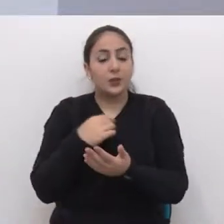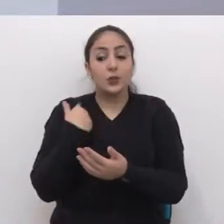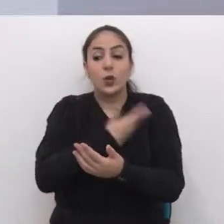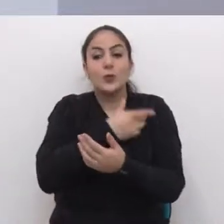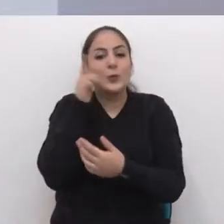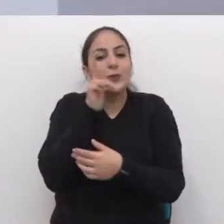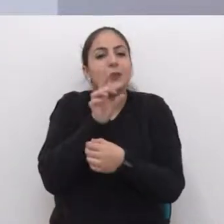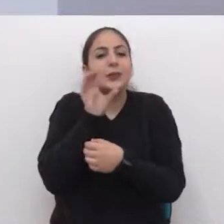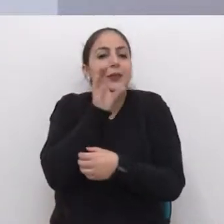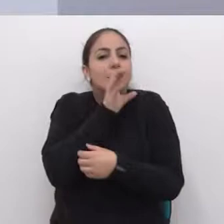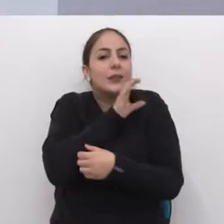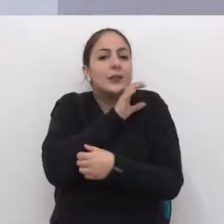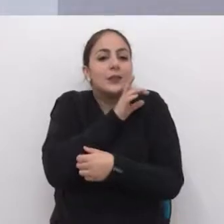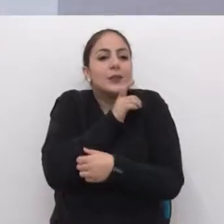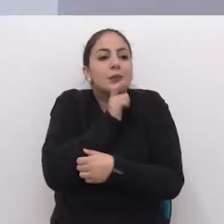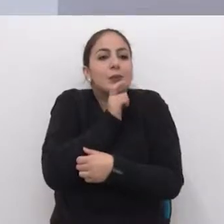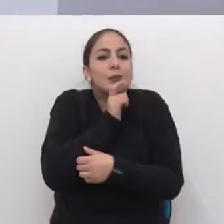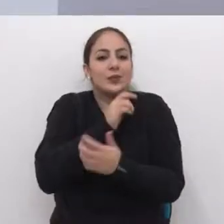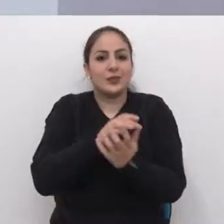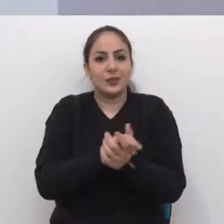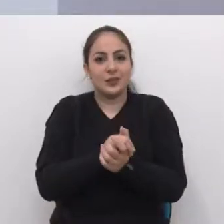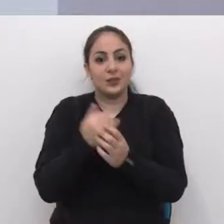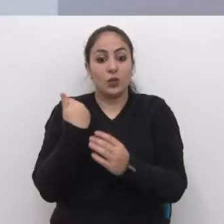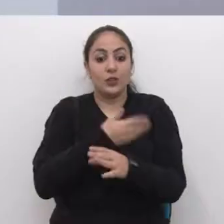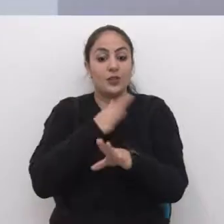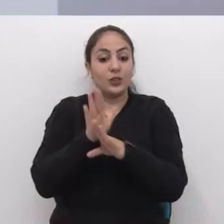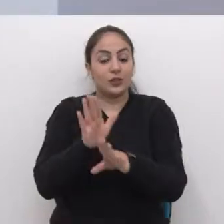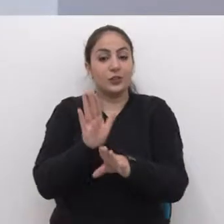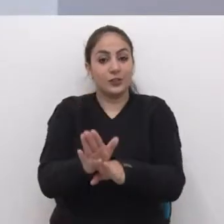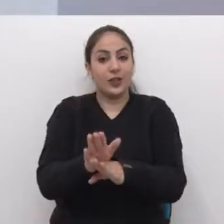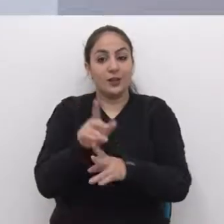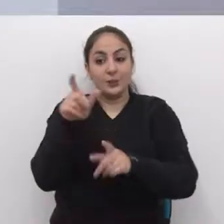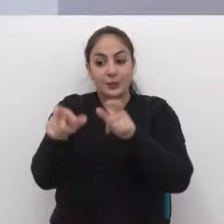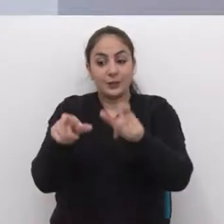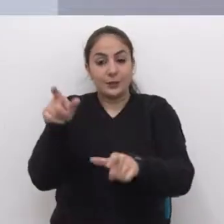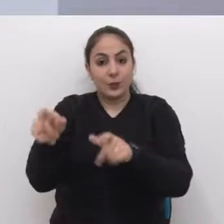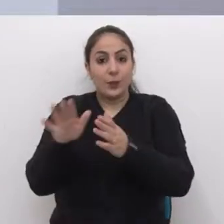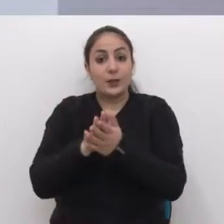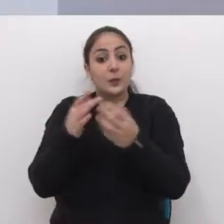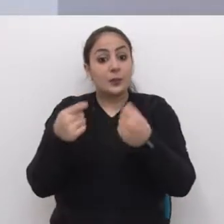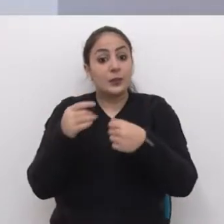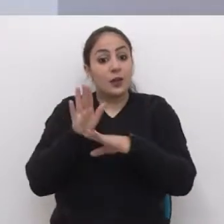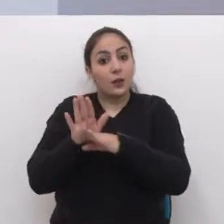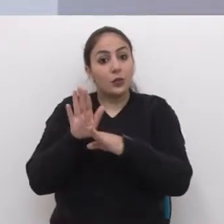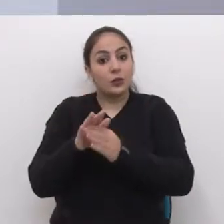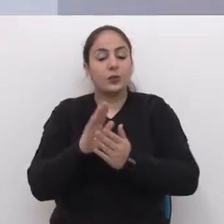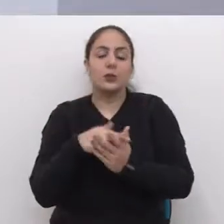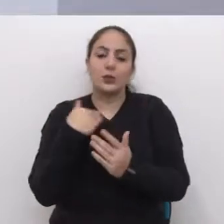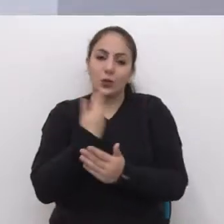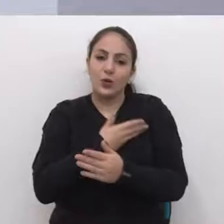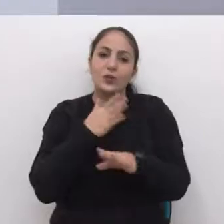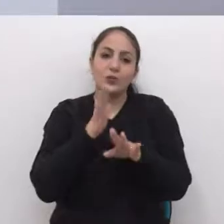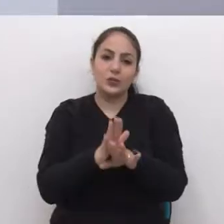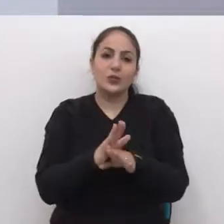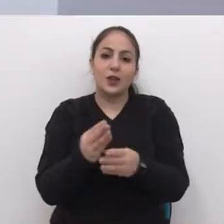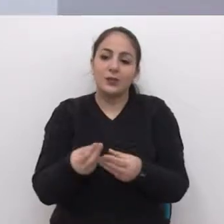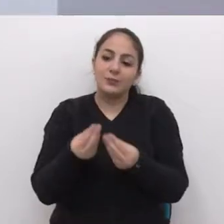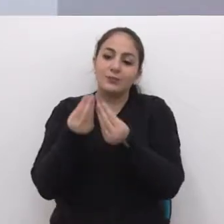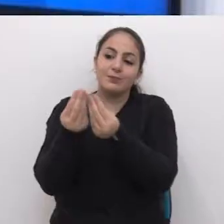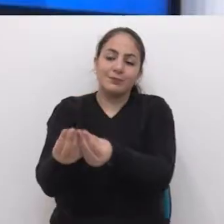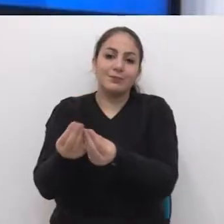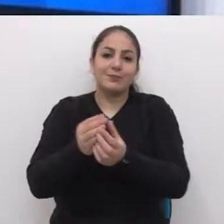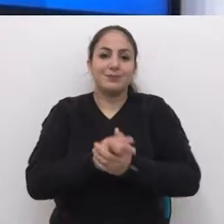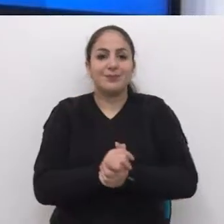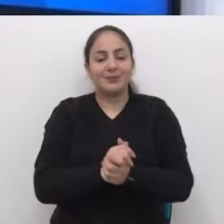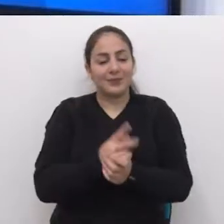aquecer o inverno, então, da nossa comunidade. Nós precisamos ajudar o nosso próximo. As pessoas precisam do nosso auxílio. Vamos colaborar, vamos estender a mão ao nosso